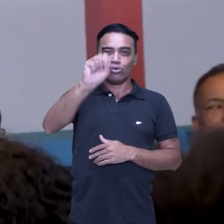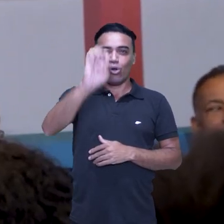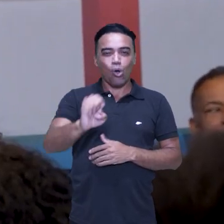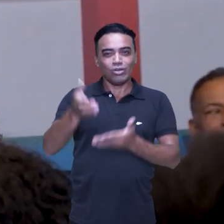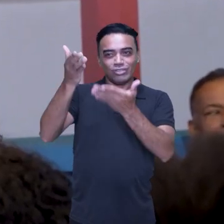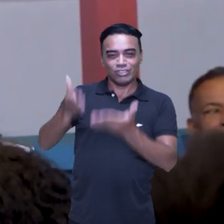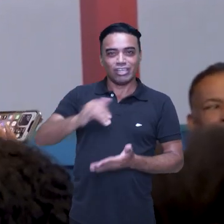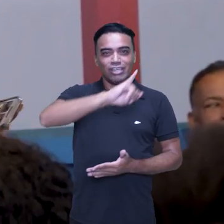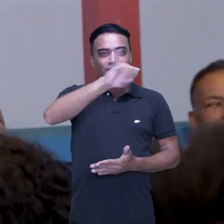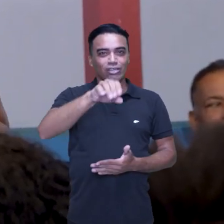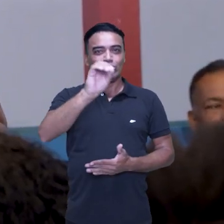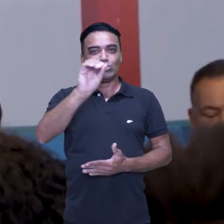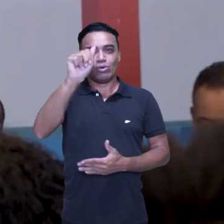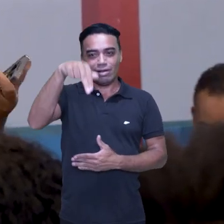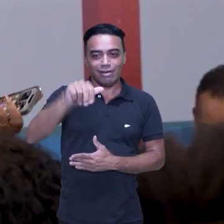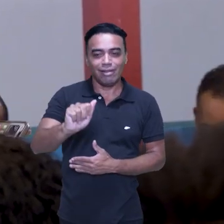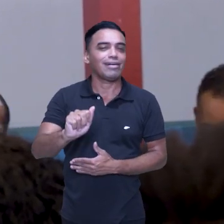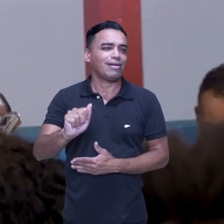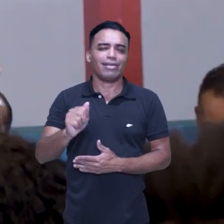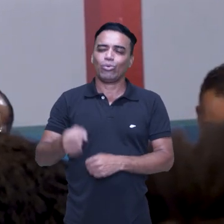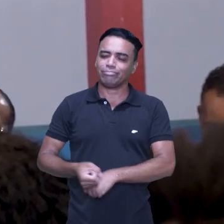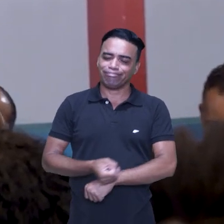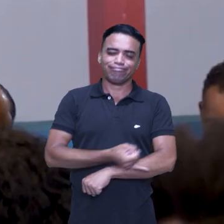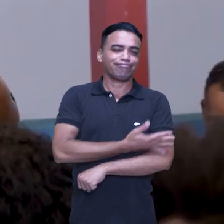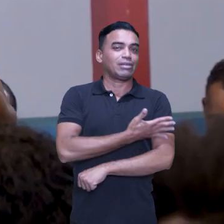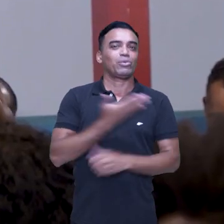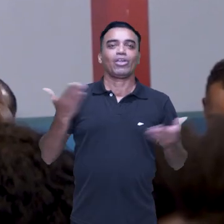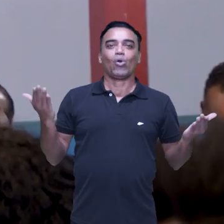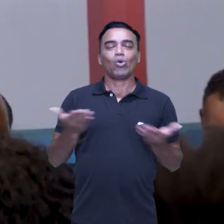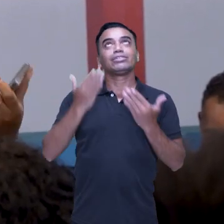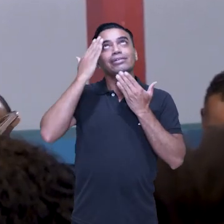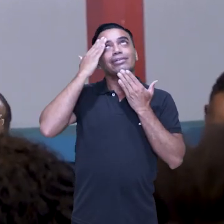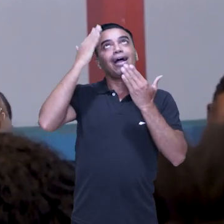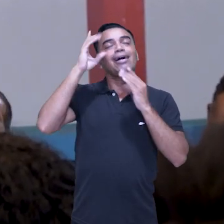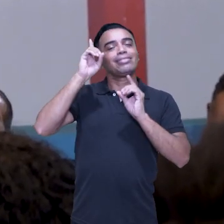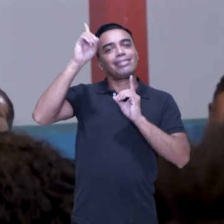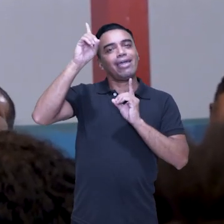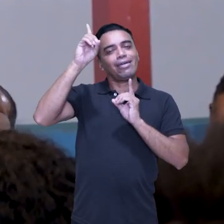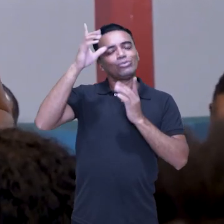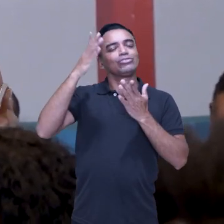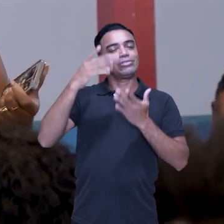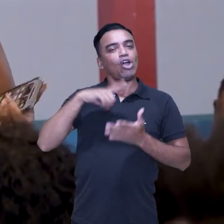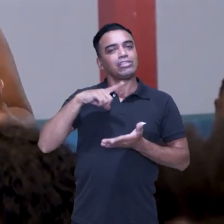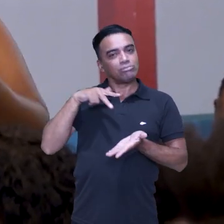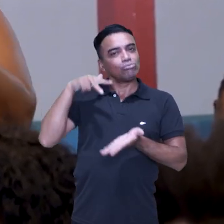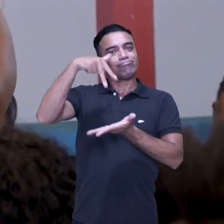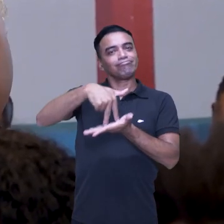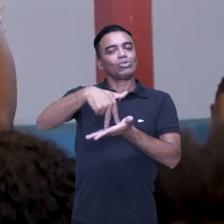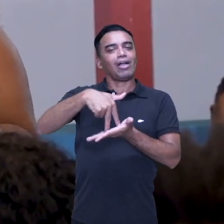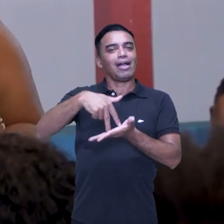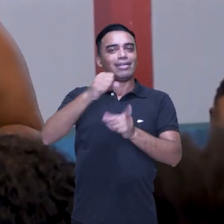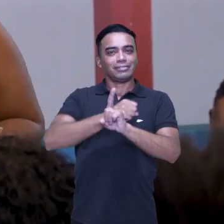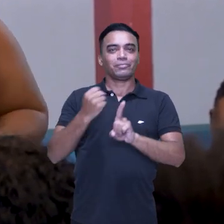você, né, Joana. Então, assim, eu fico muito emocionada, porque hoje, graças a Deus, nós temos nosso lugar. E é igual a